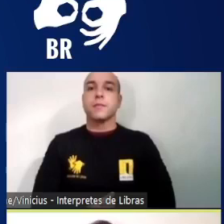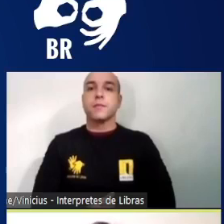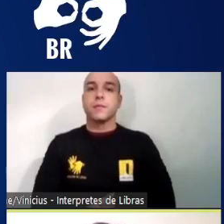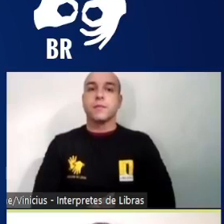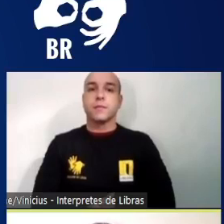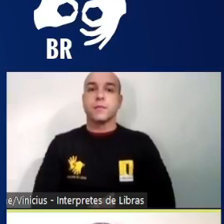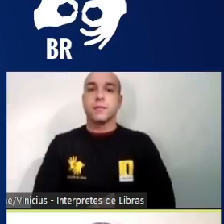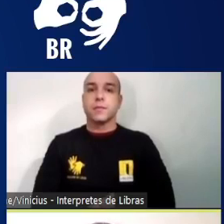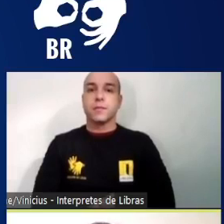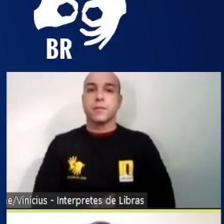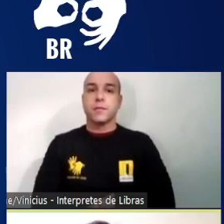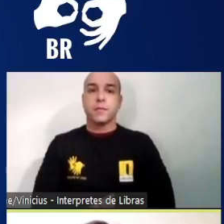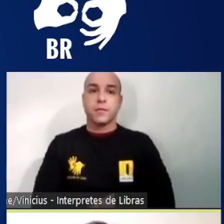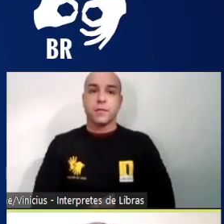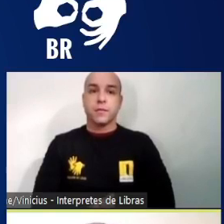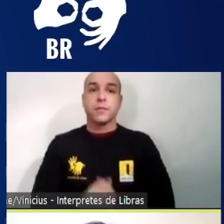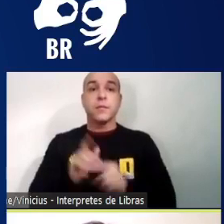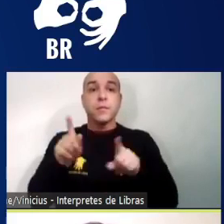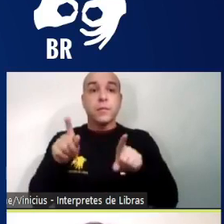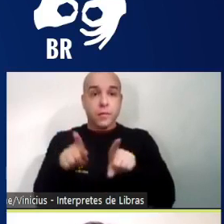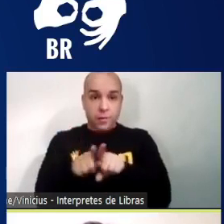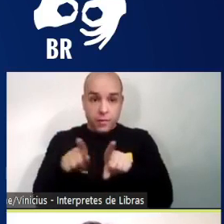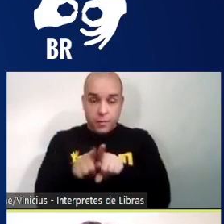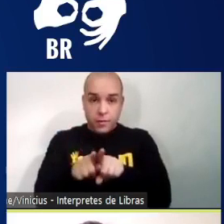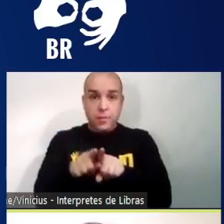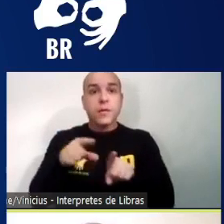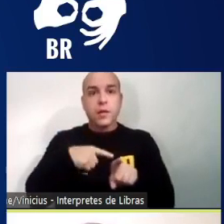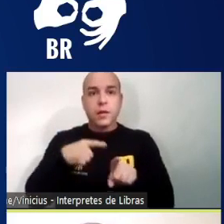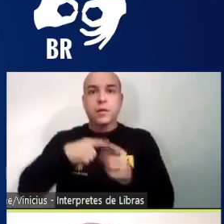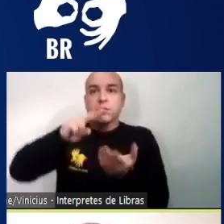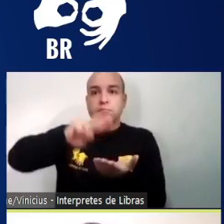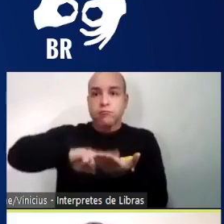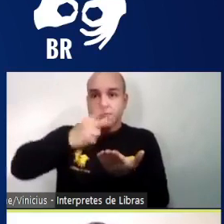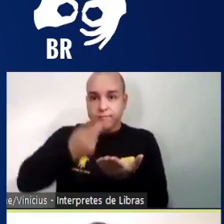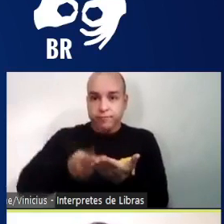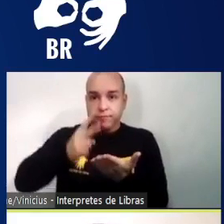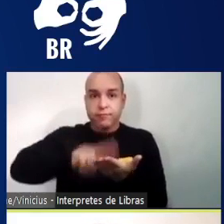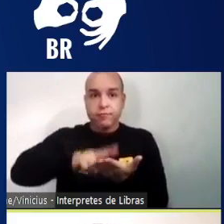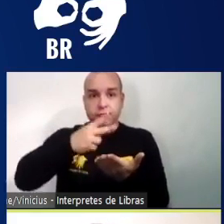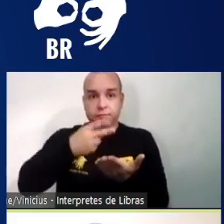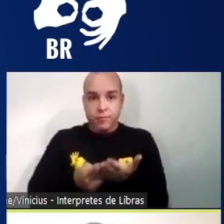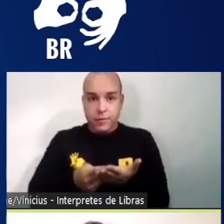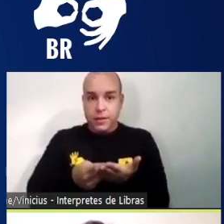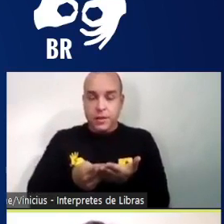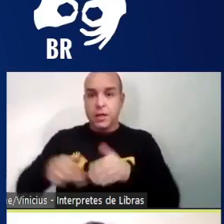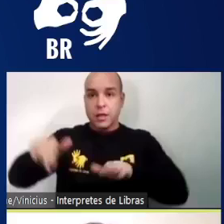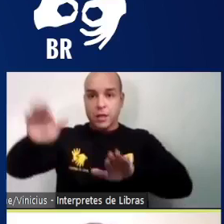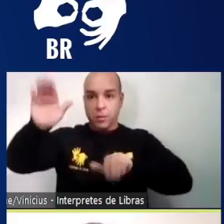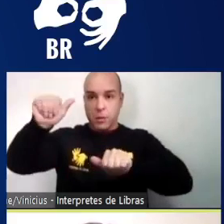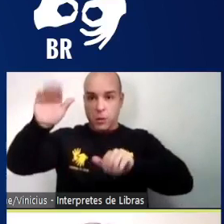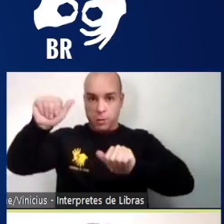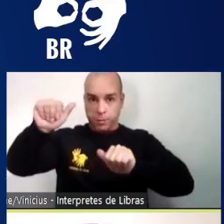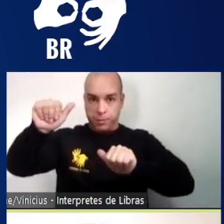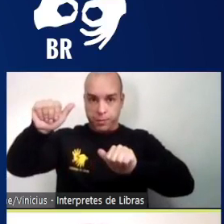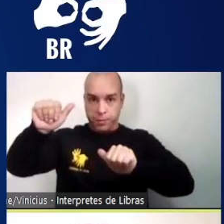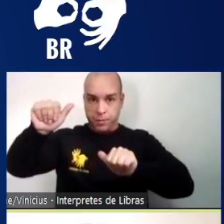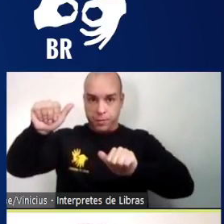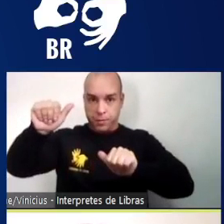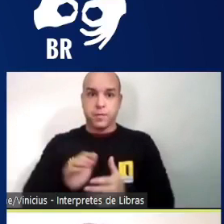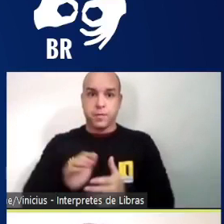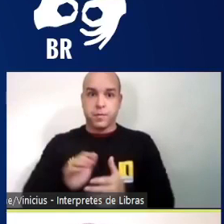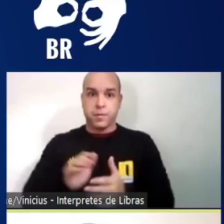E também teremos a tradução simultânea para o espanhol. Ive, te convido a